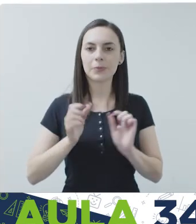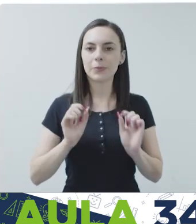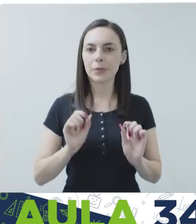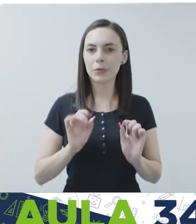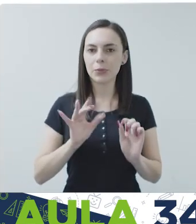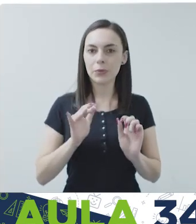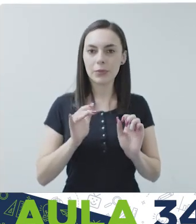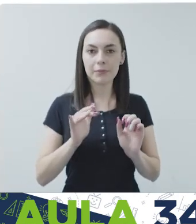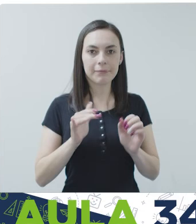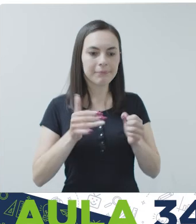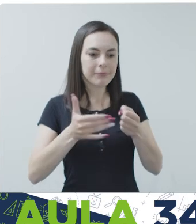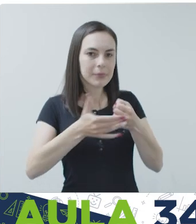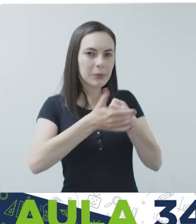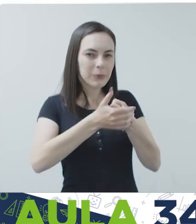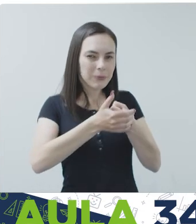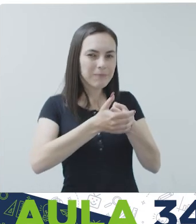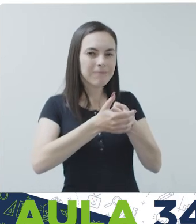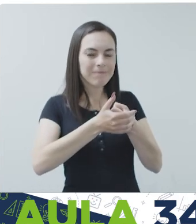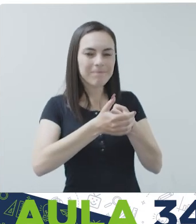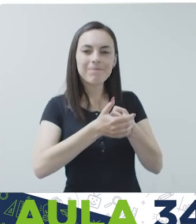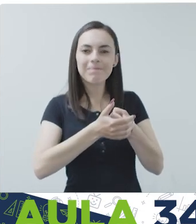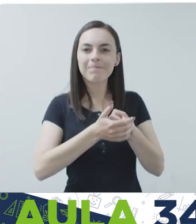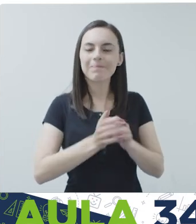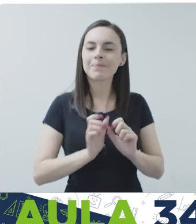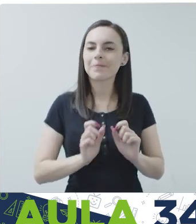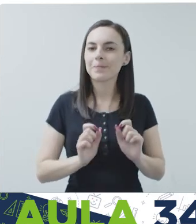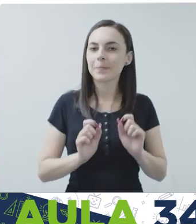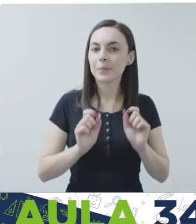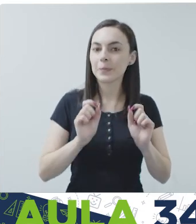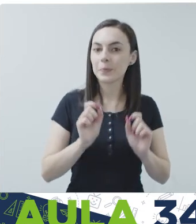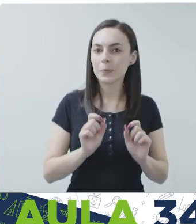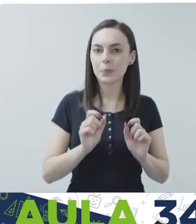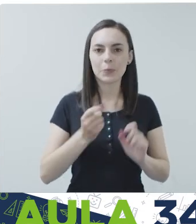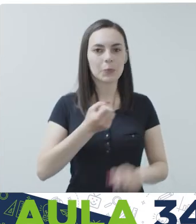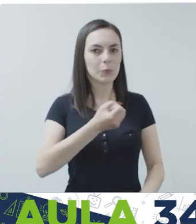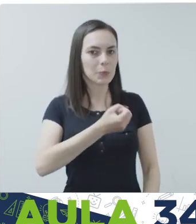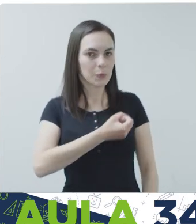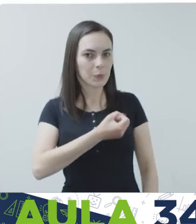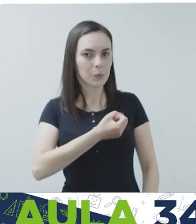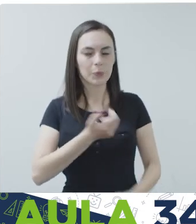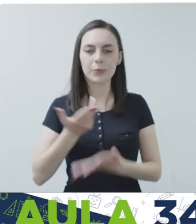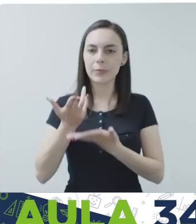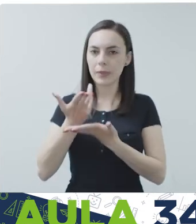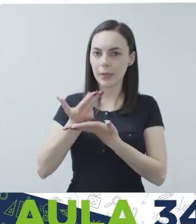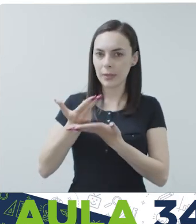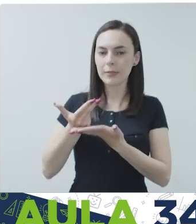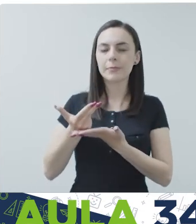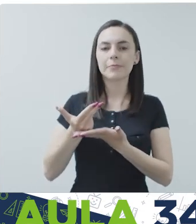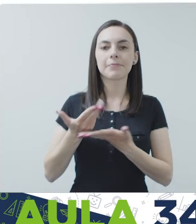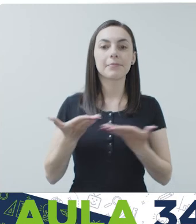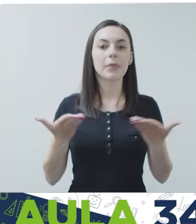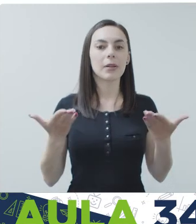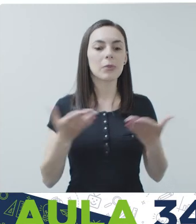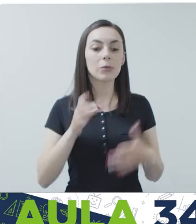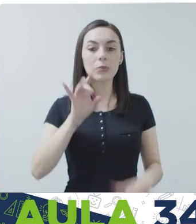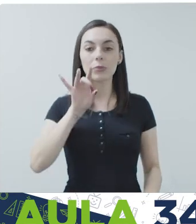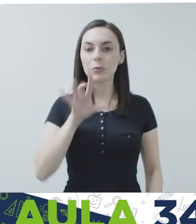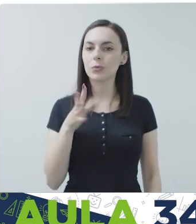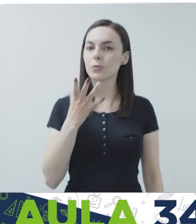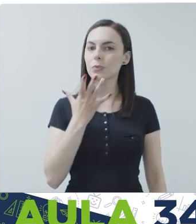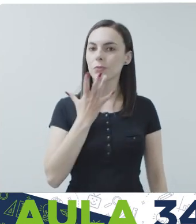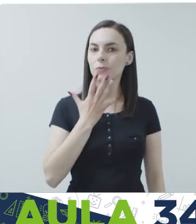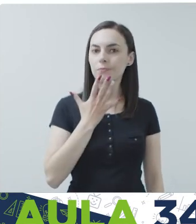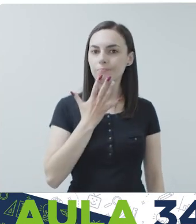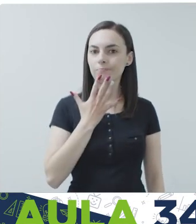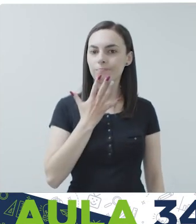vai esconder, na verdade, né, os números e os desenhos. Ficaram só as